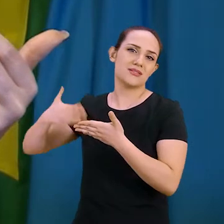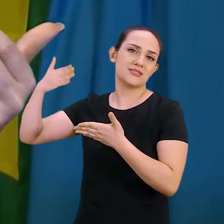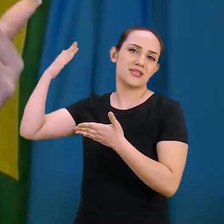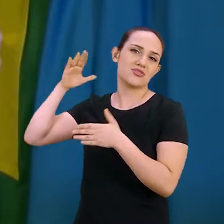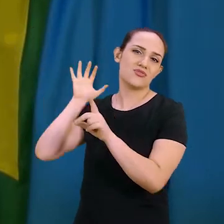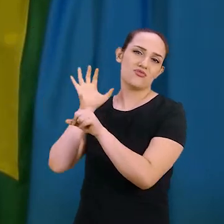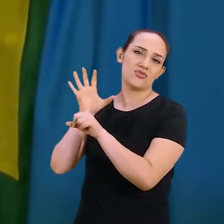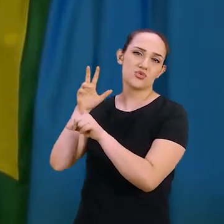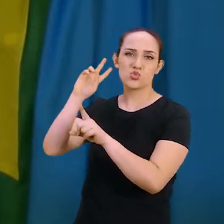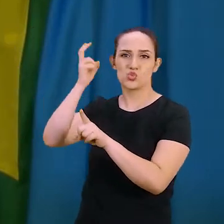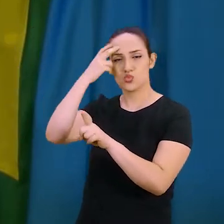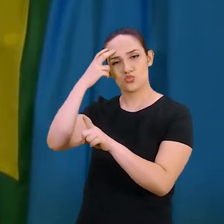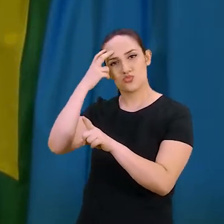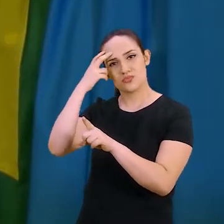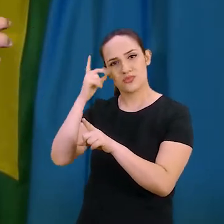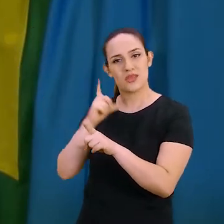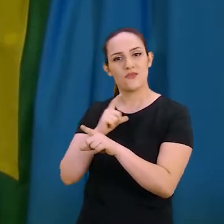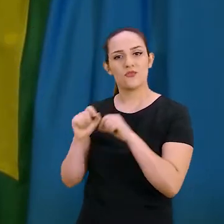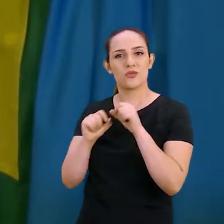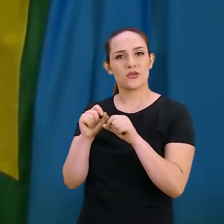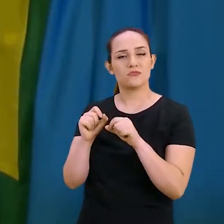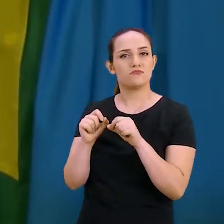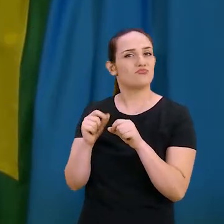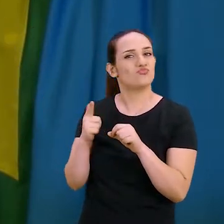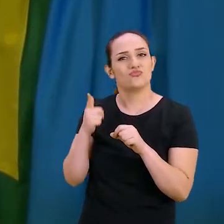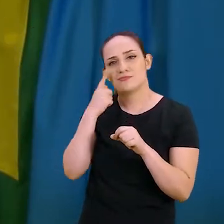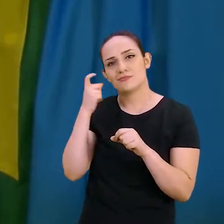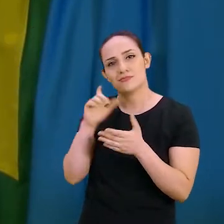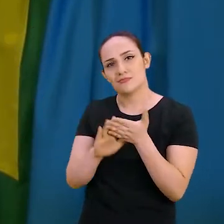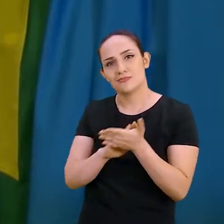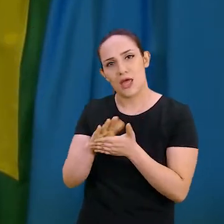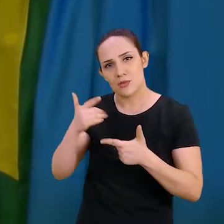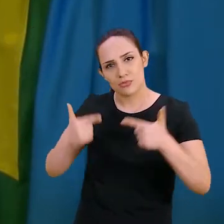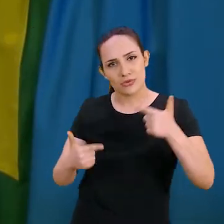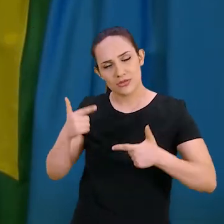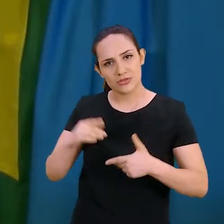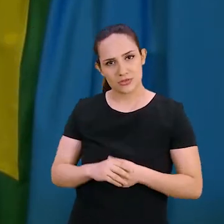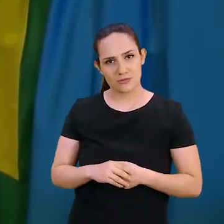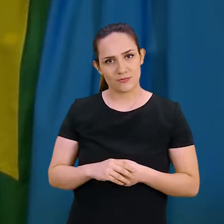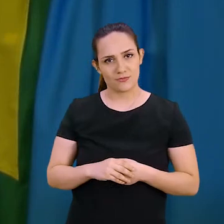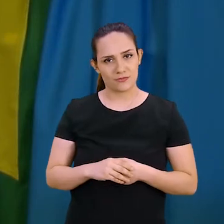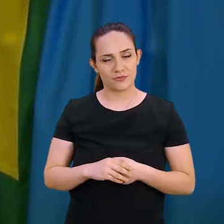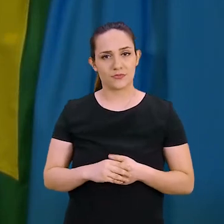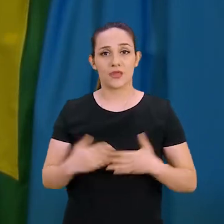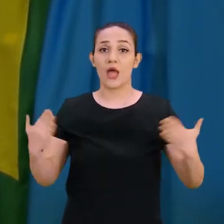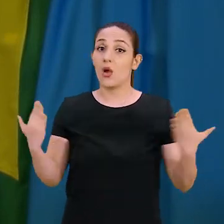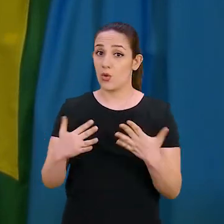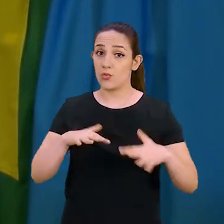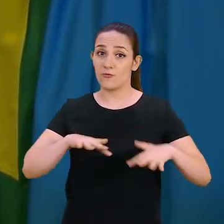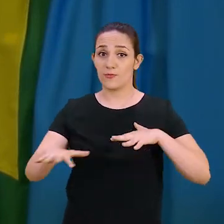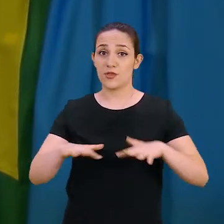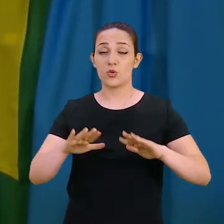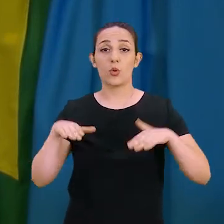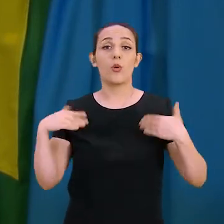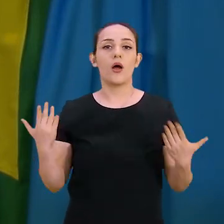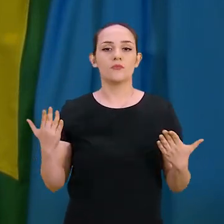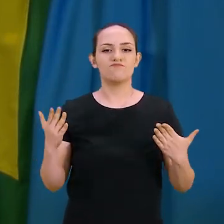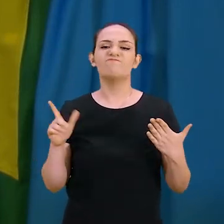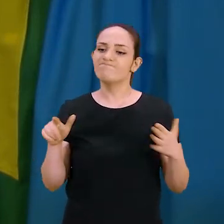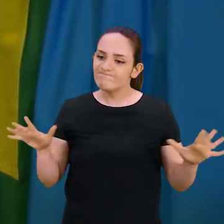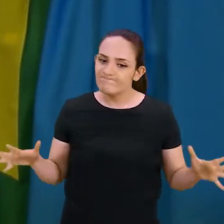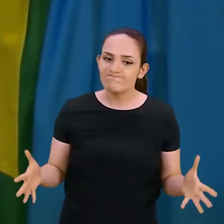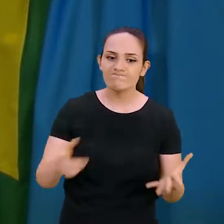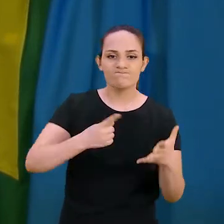passado aonde teve um ermo, aonde não se interessavam por política. E o movimento hoje é